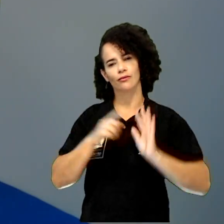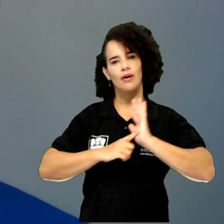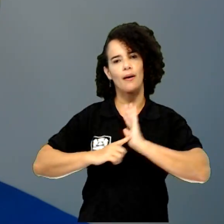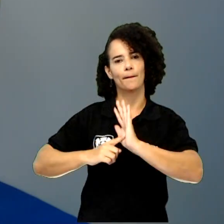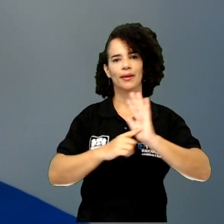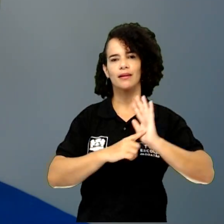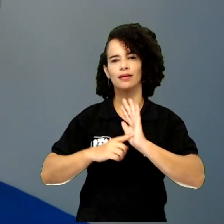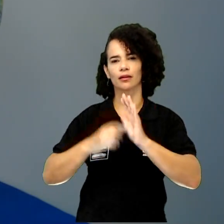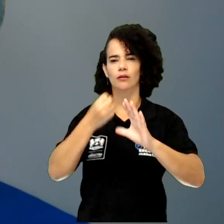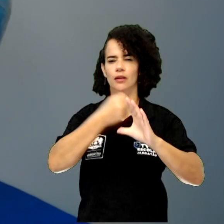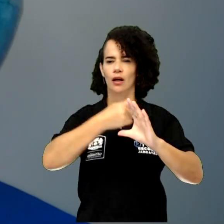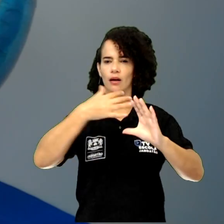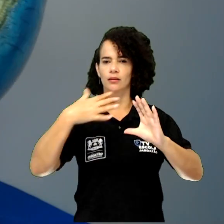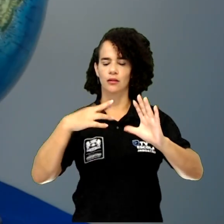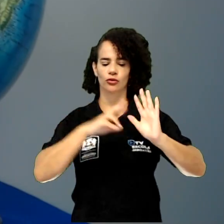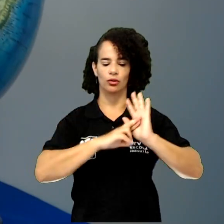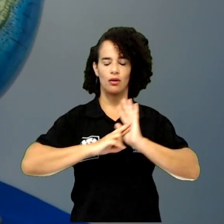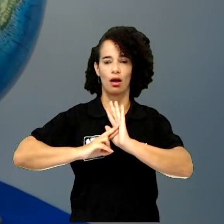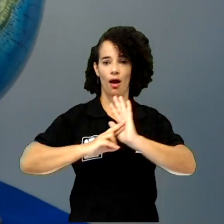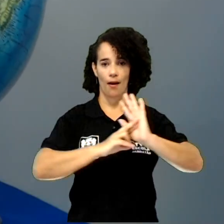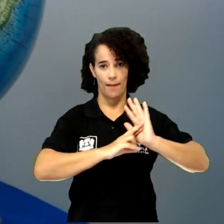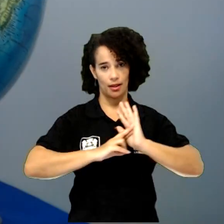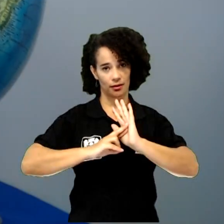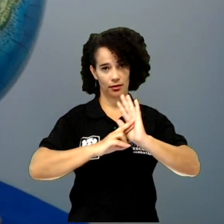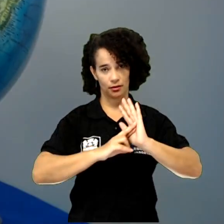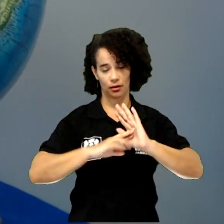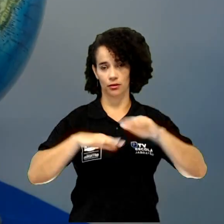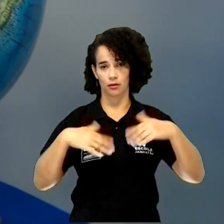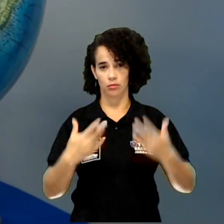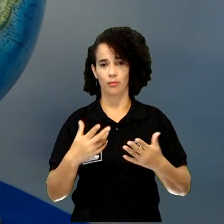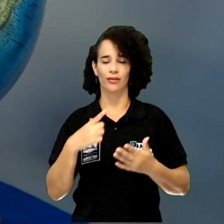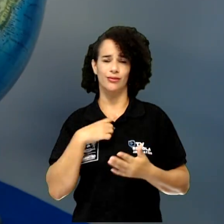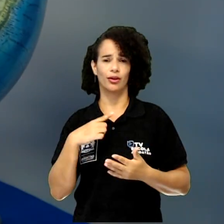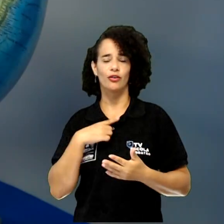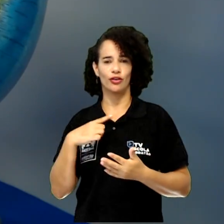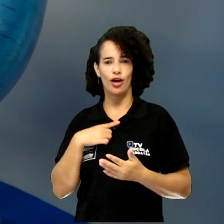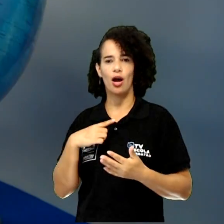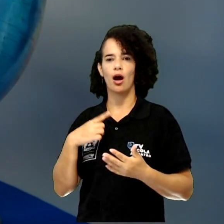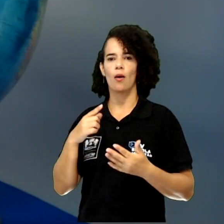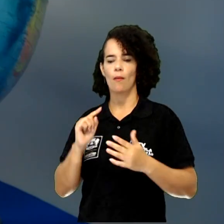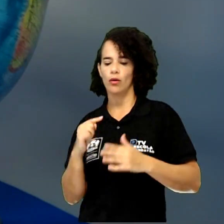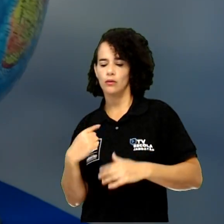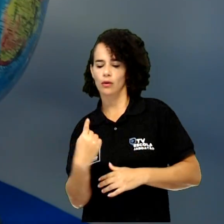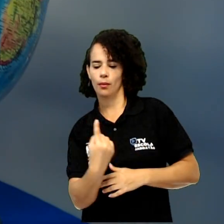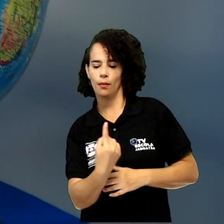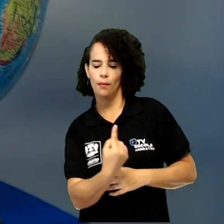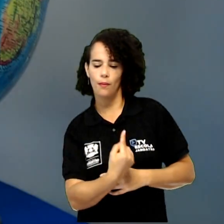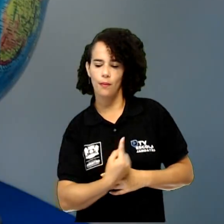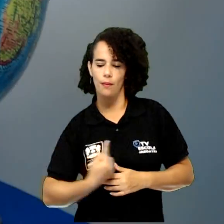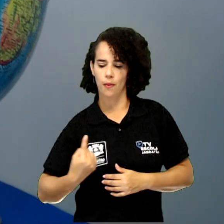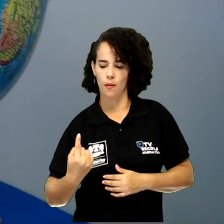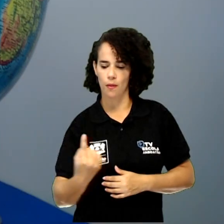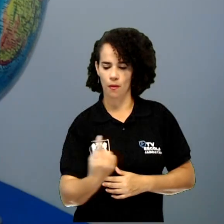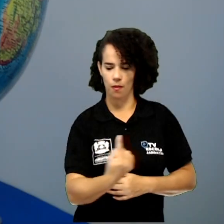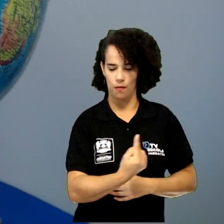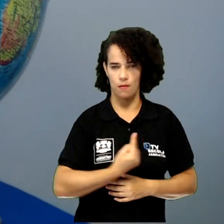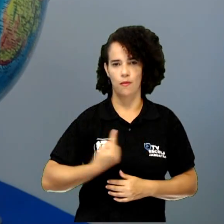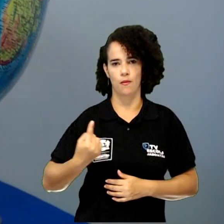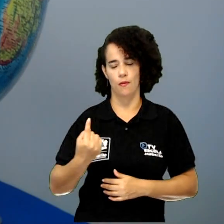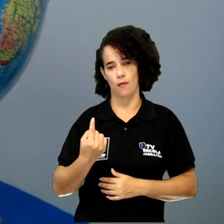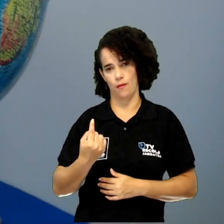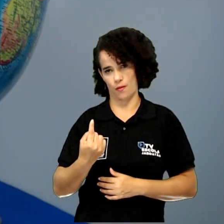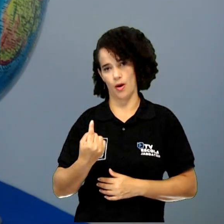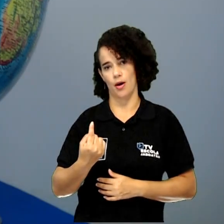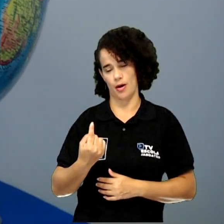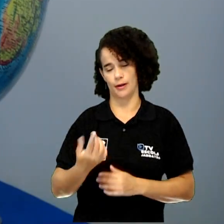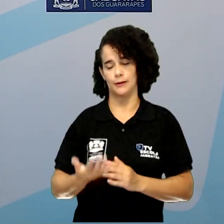uma característica de representação que, por mais que nós tenhamos o formato esférico ou geóide,